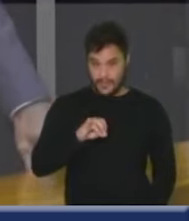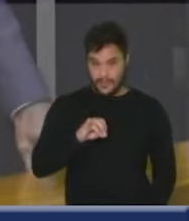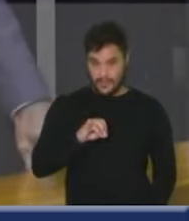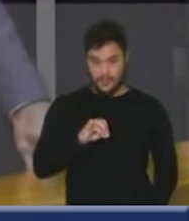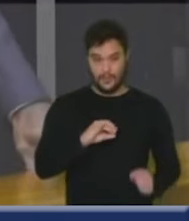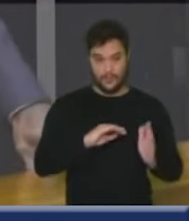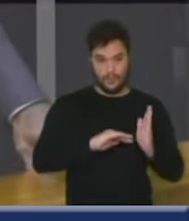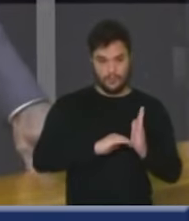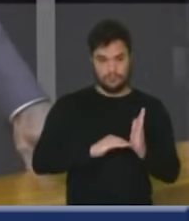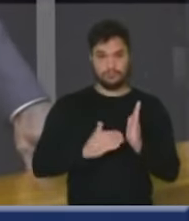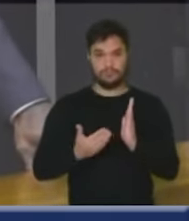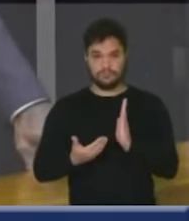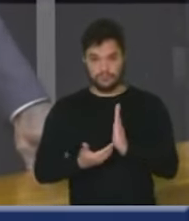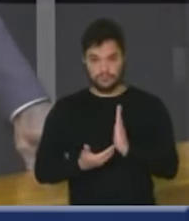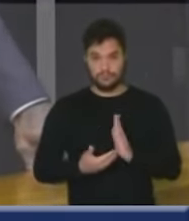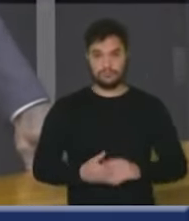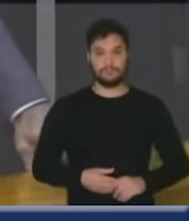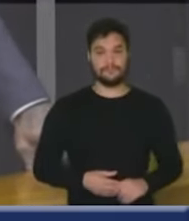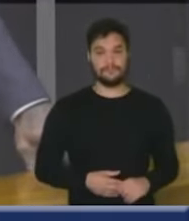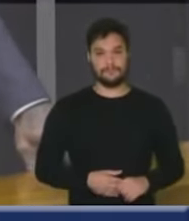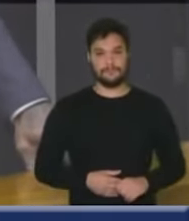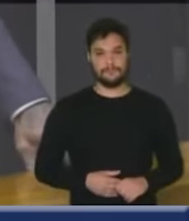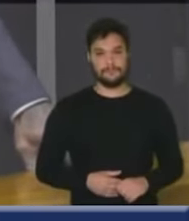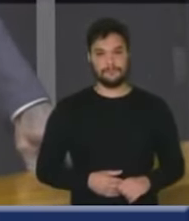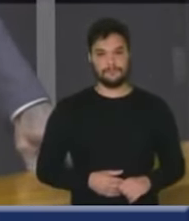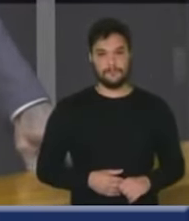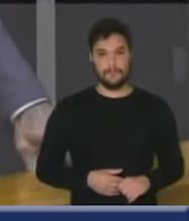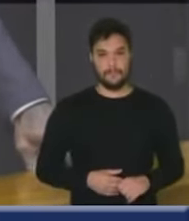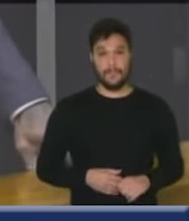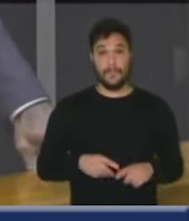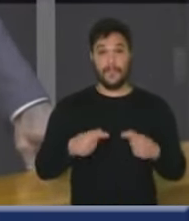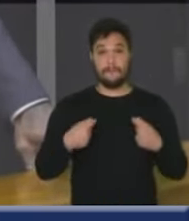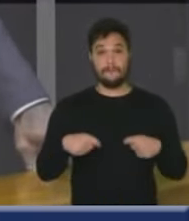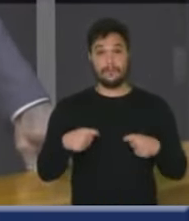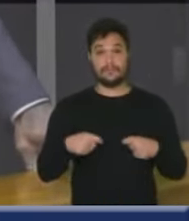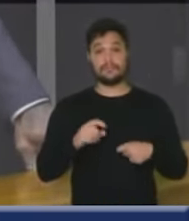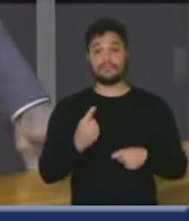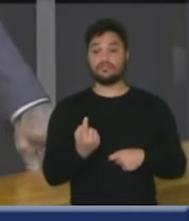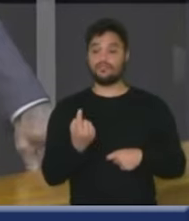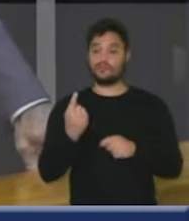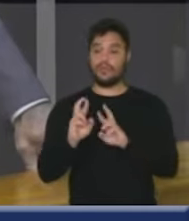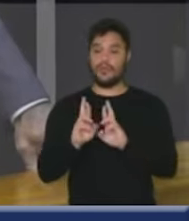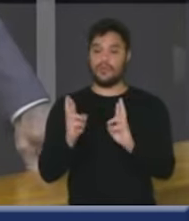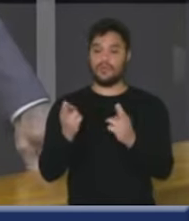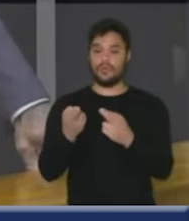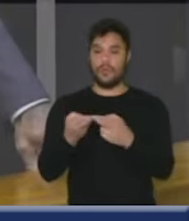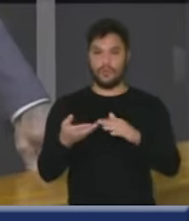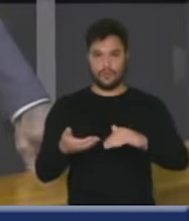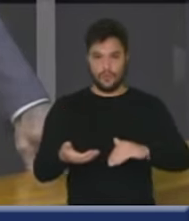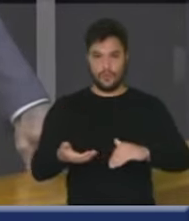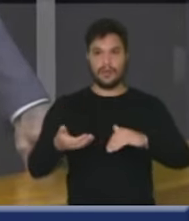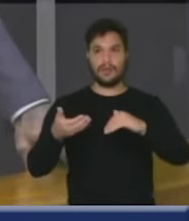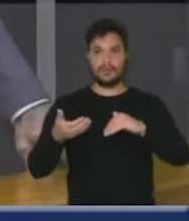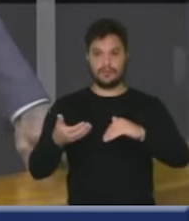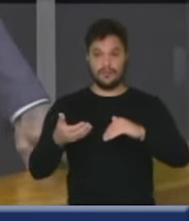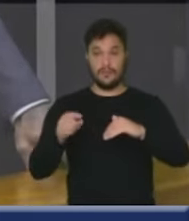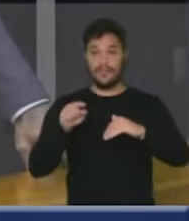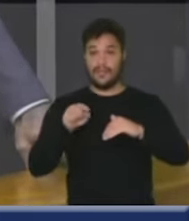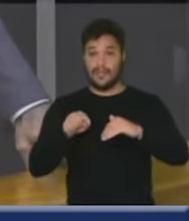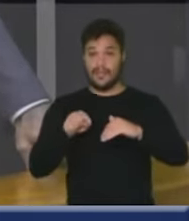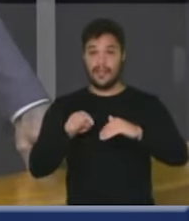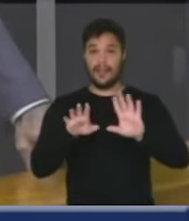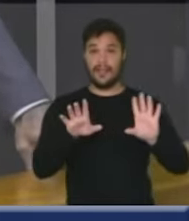que é do congresso nacional ela precisa de uma sessão do congresso nacional e ela é vinculada não é